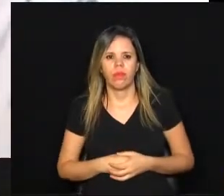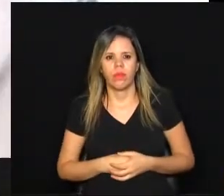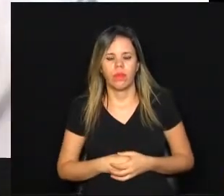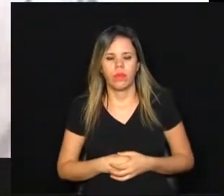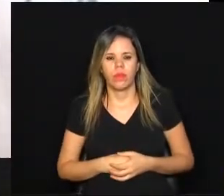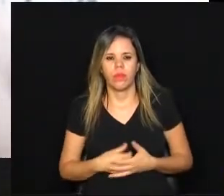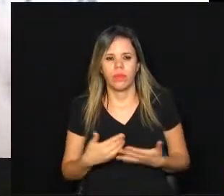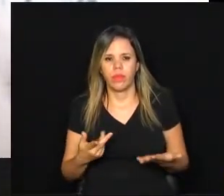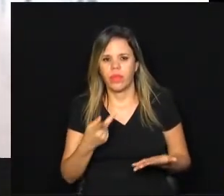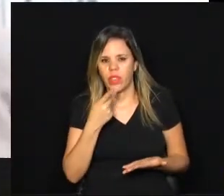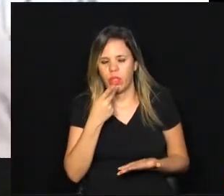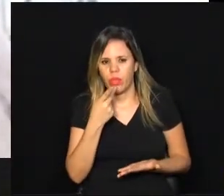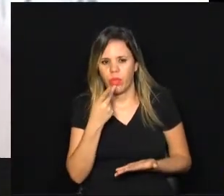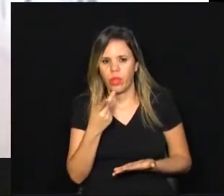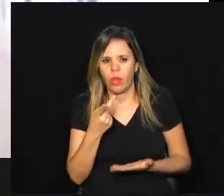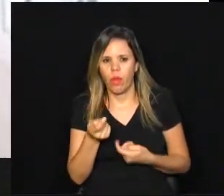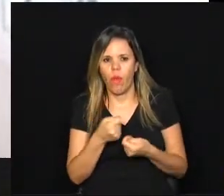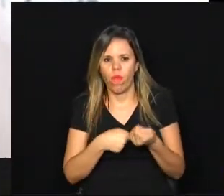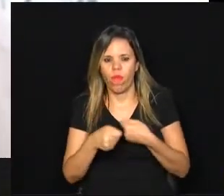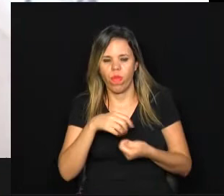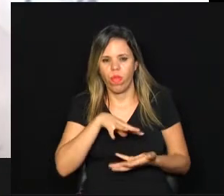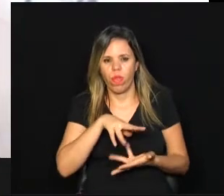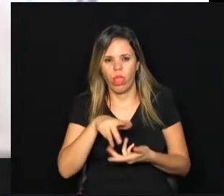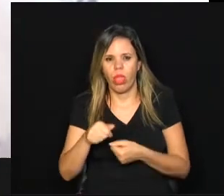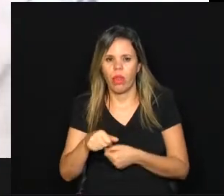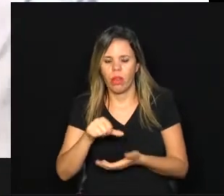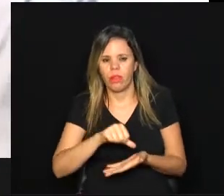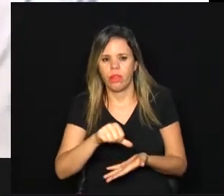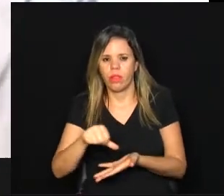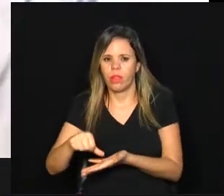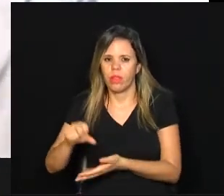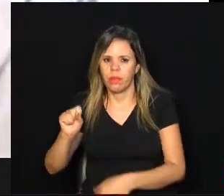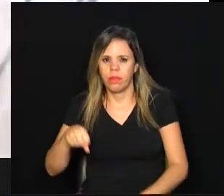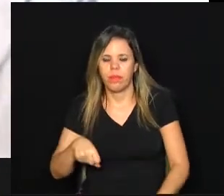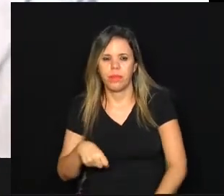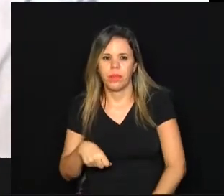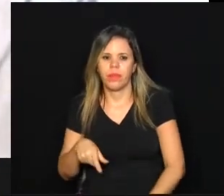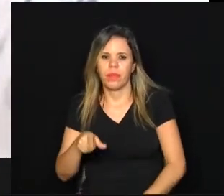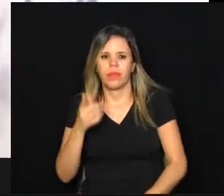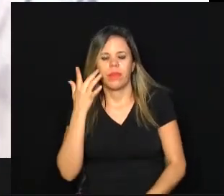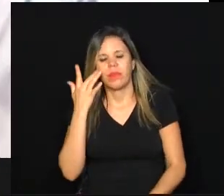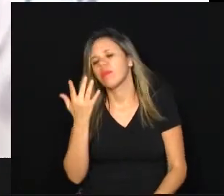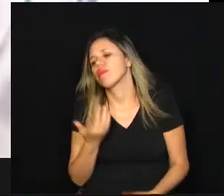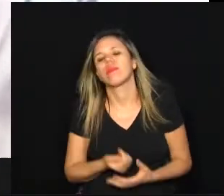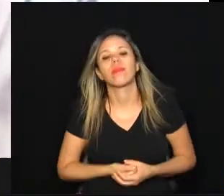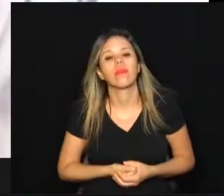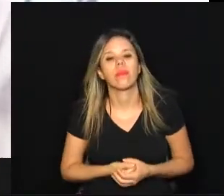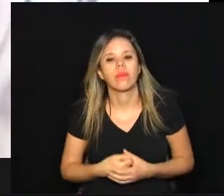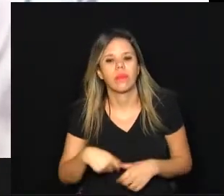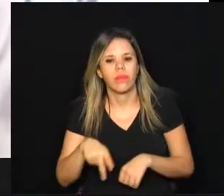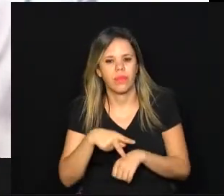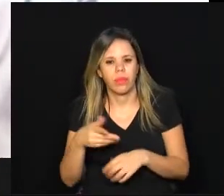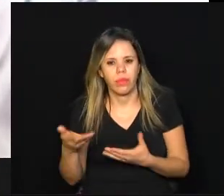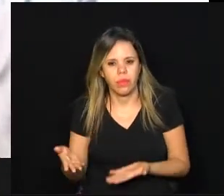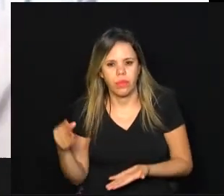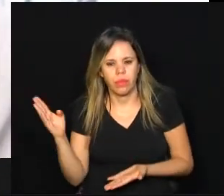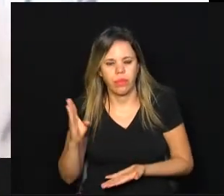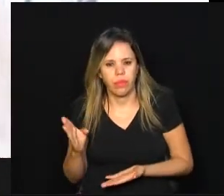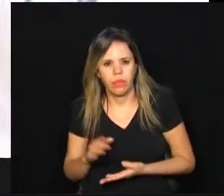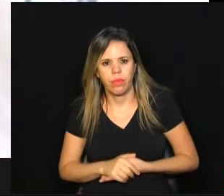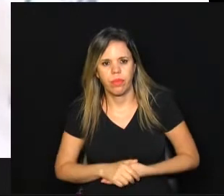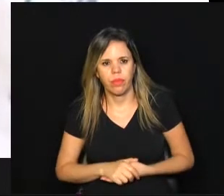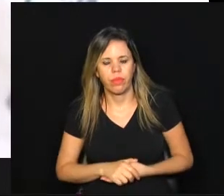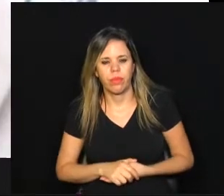Você está falando de uma economia global ou regional? Sim, e aí que você relacionasse com o nosso país.